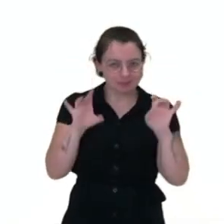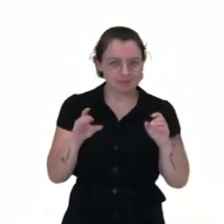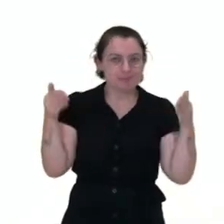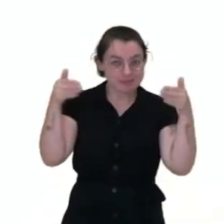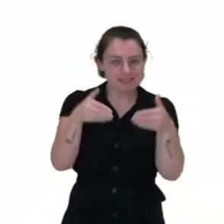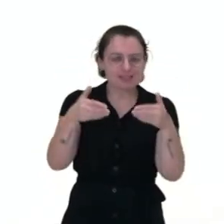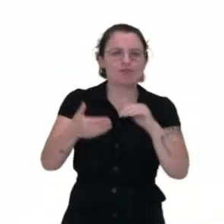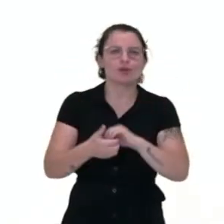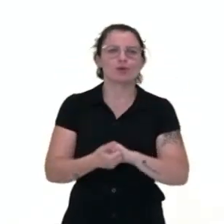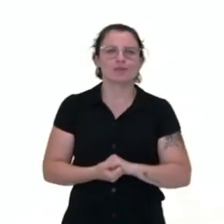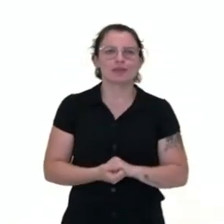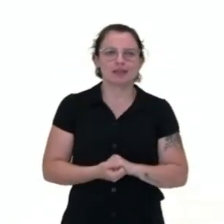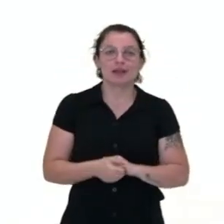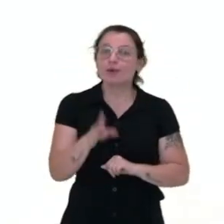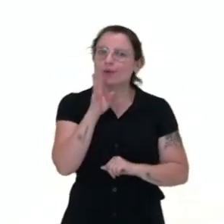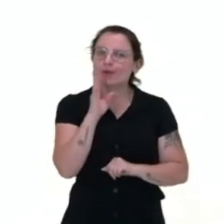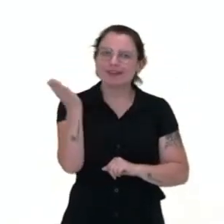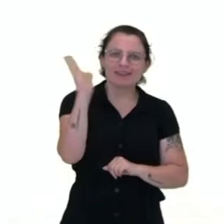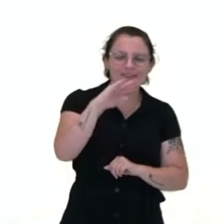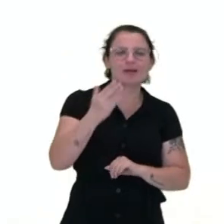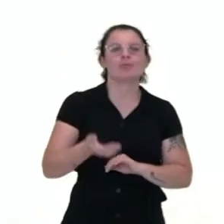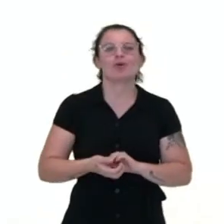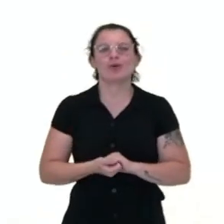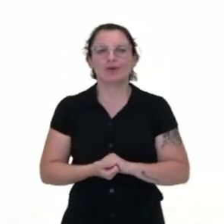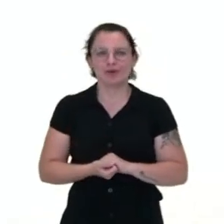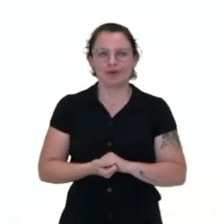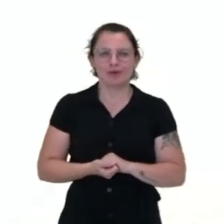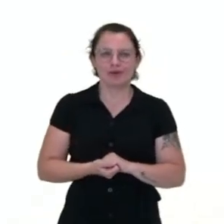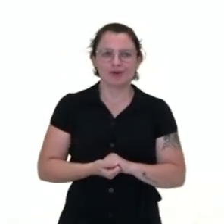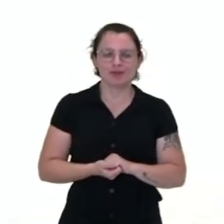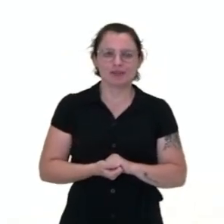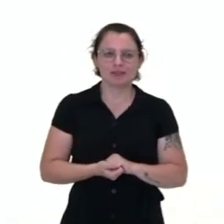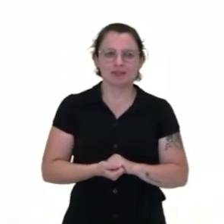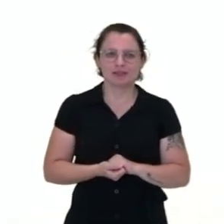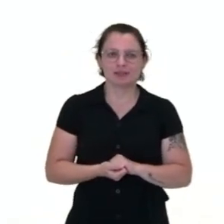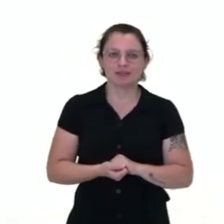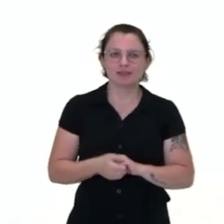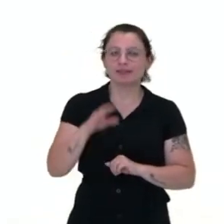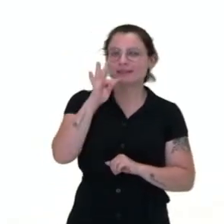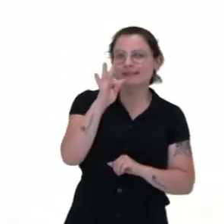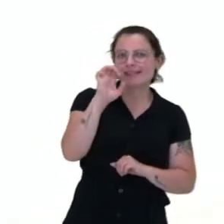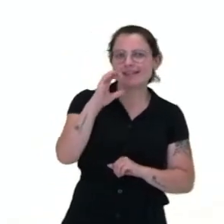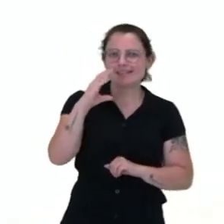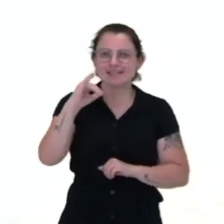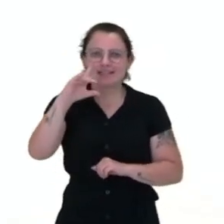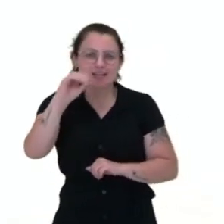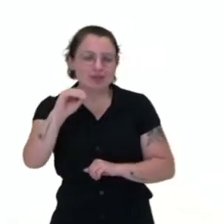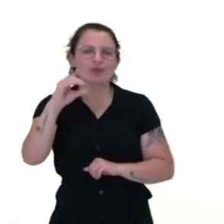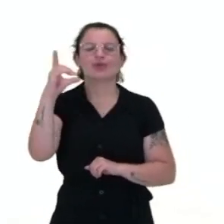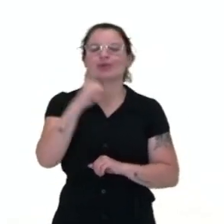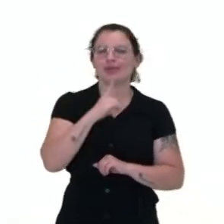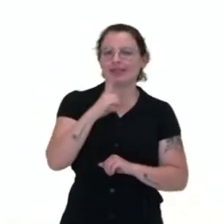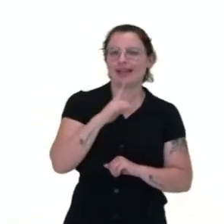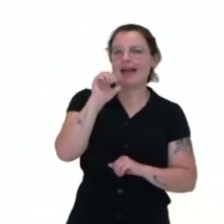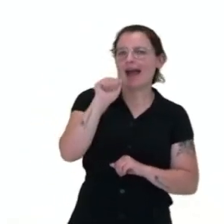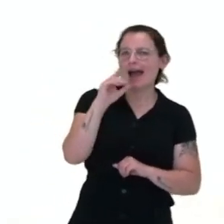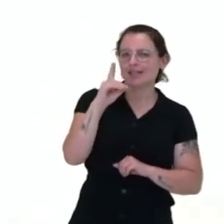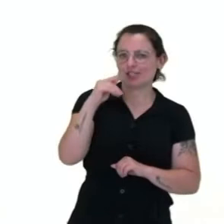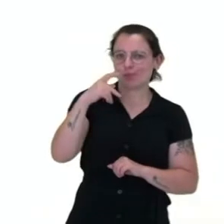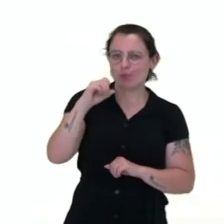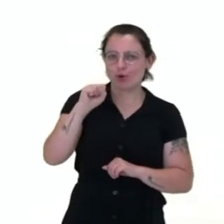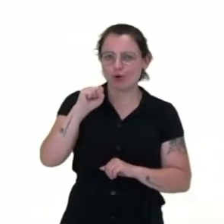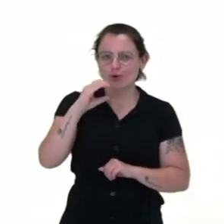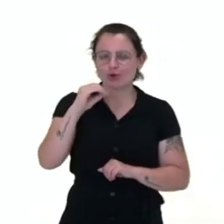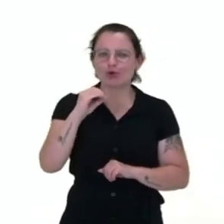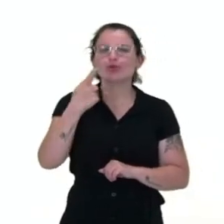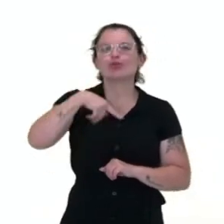a gente tem nos com tecidos conjuntivos o tecido conjuntivo adiposo, que são